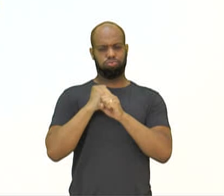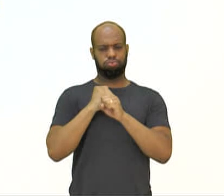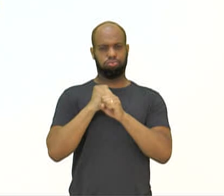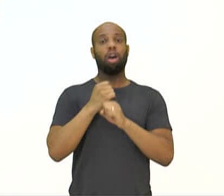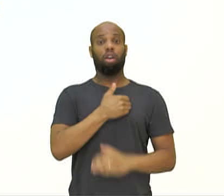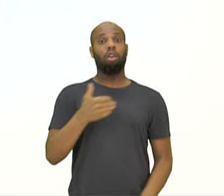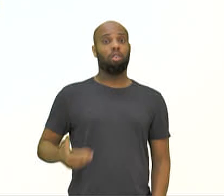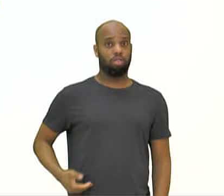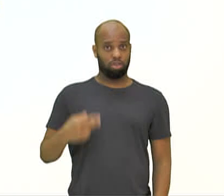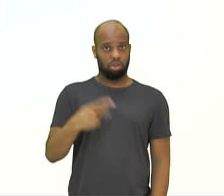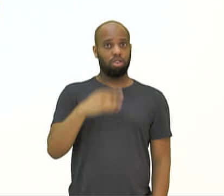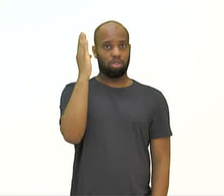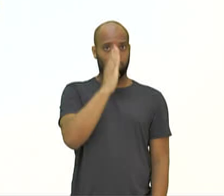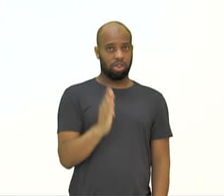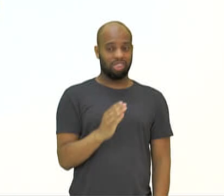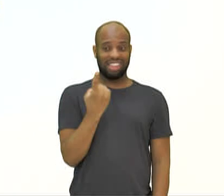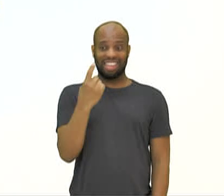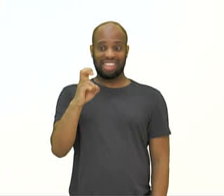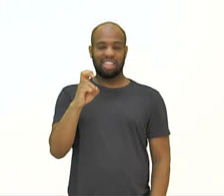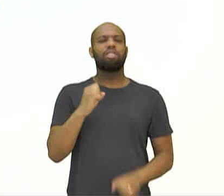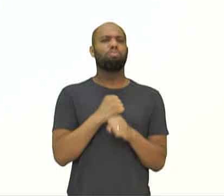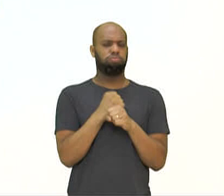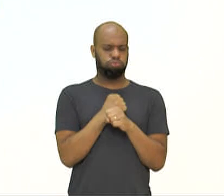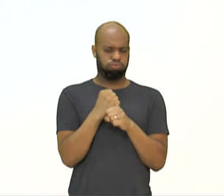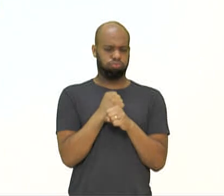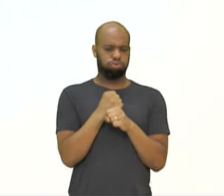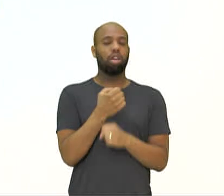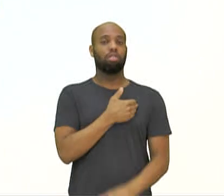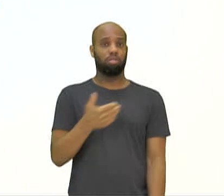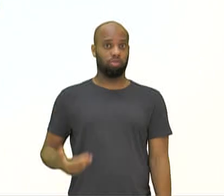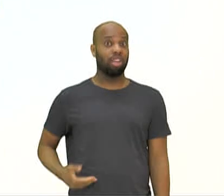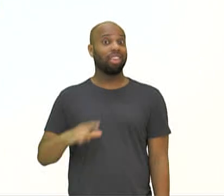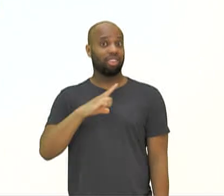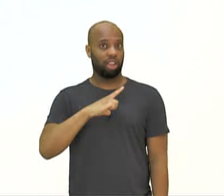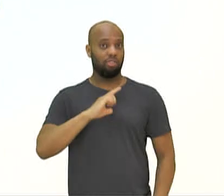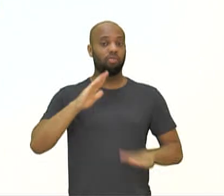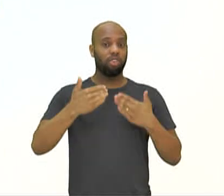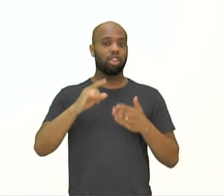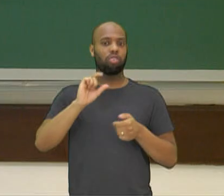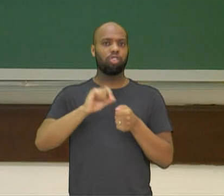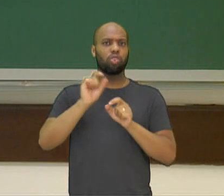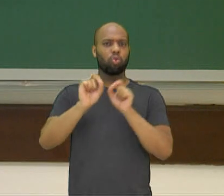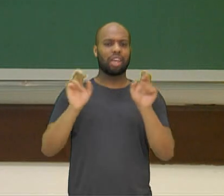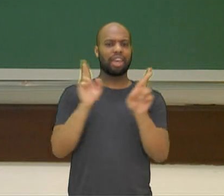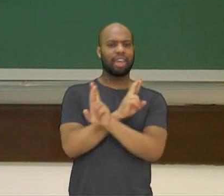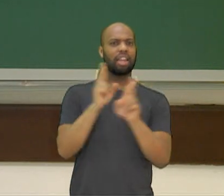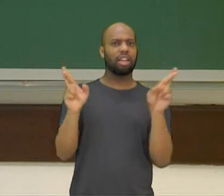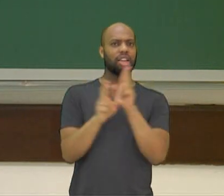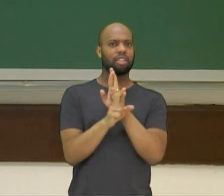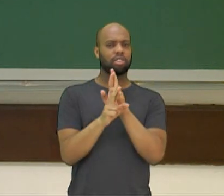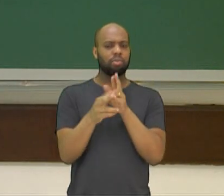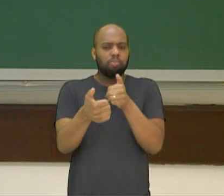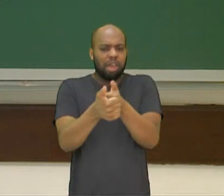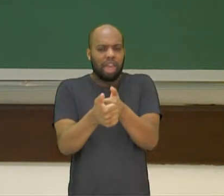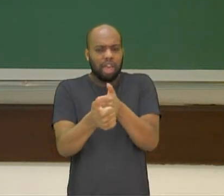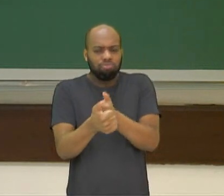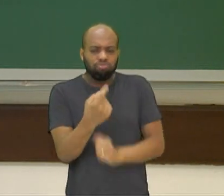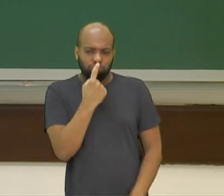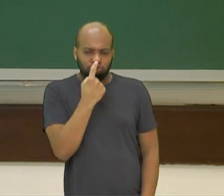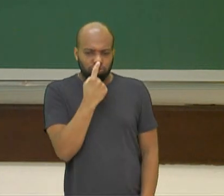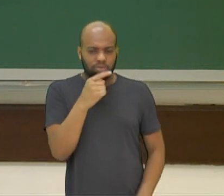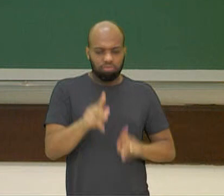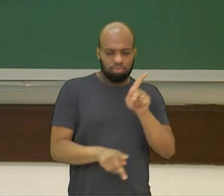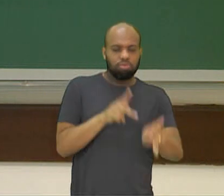governo do Brasil, São 15 anos de governo. Então, ele estabeleceu uma relação muito próxima com o povo brasileiro.